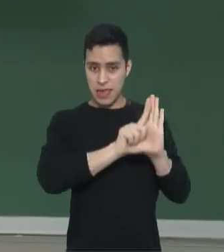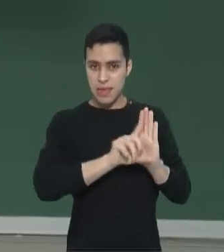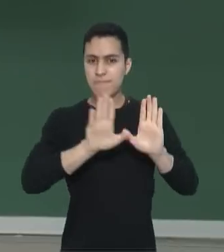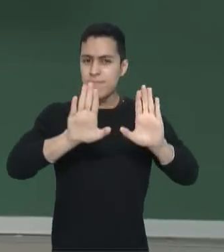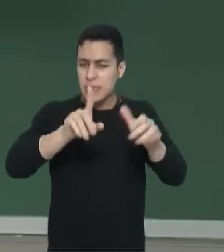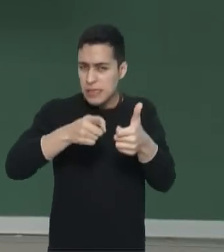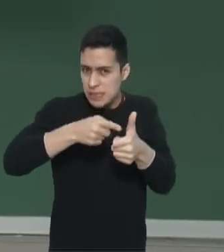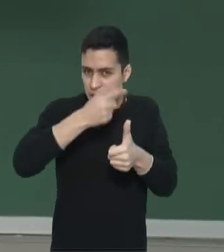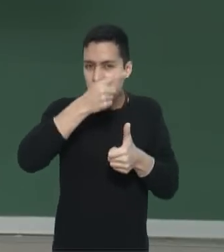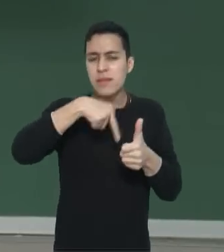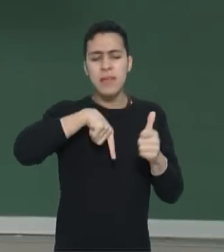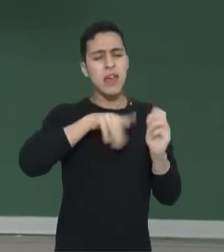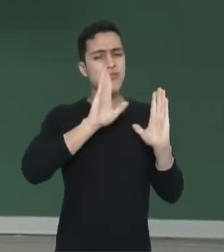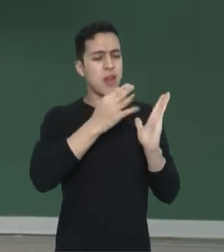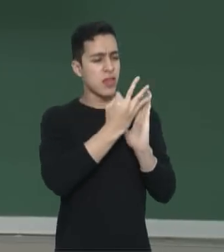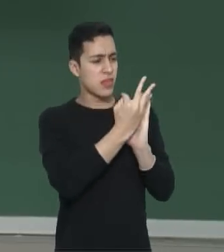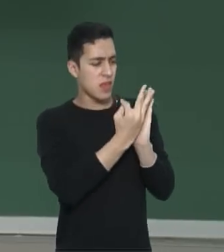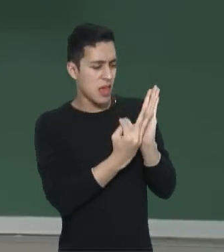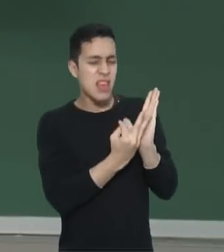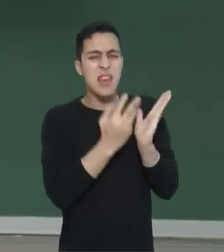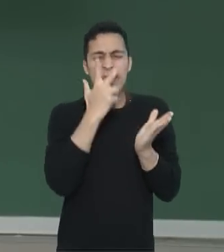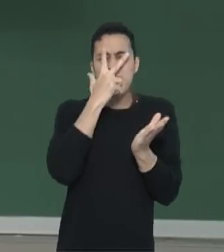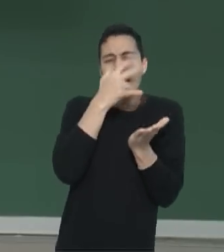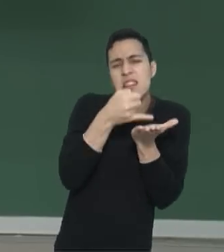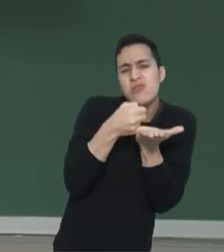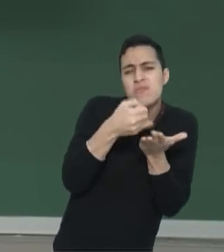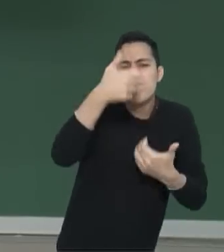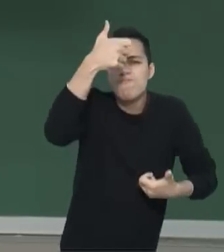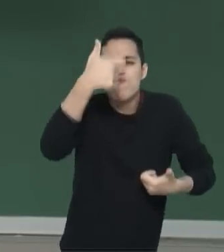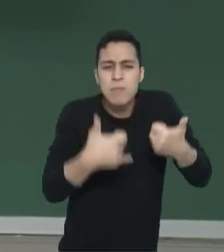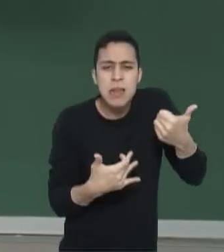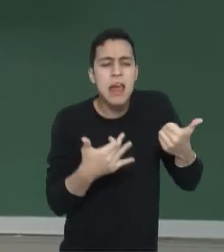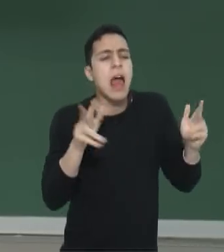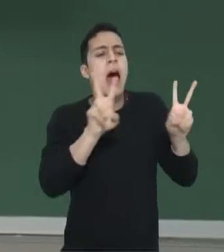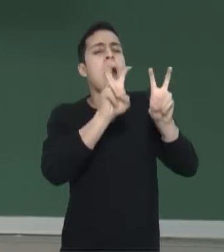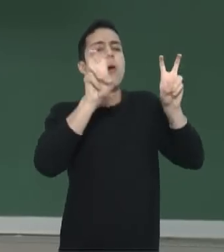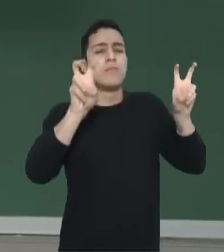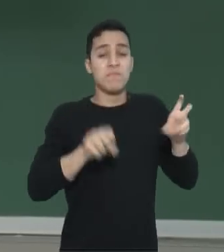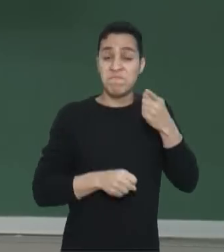antes, temos um texto introdutório sobre esse assunto. Veja comigo.